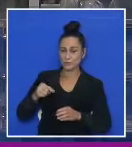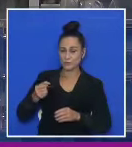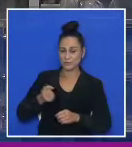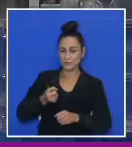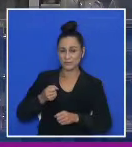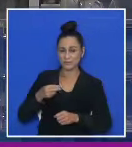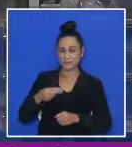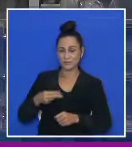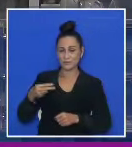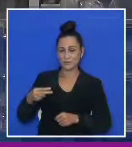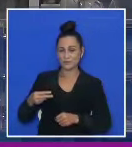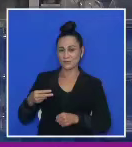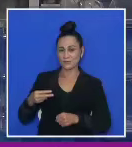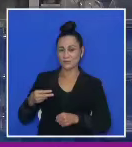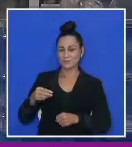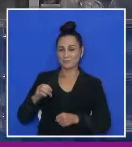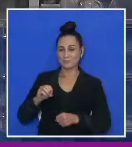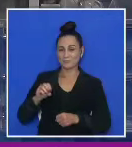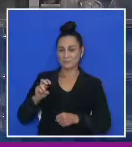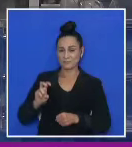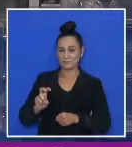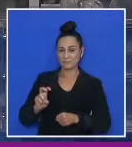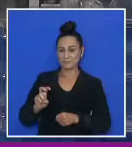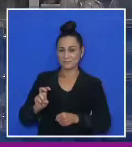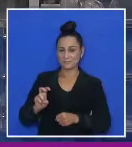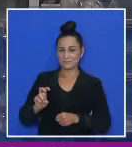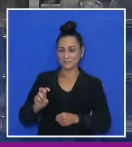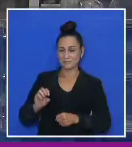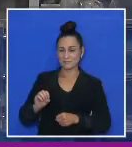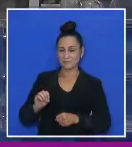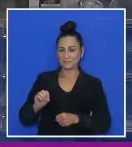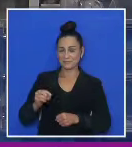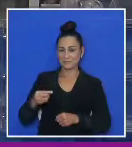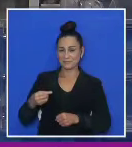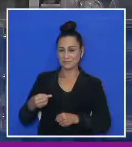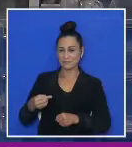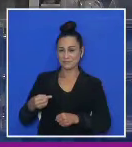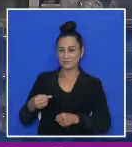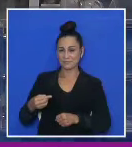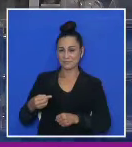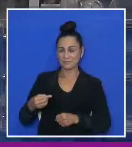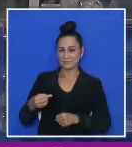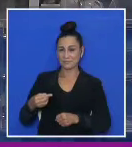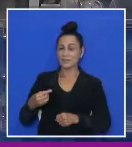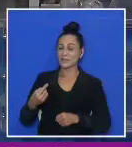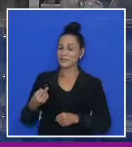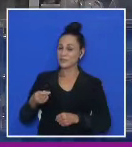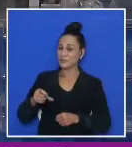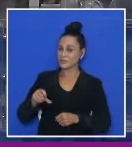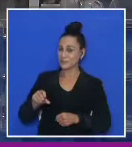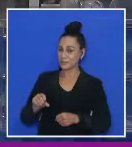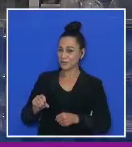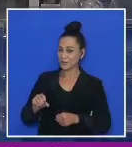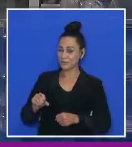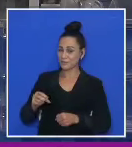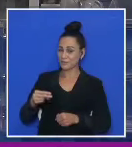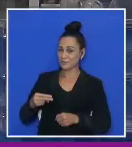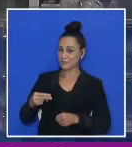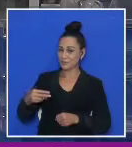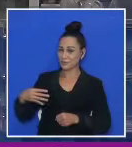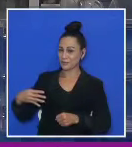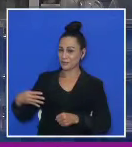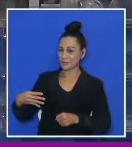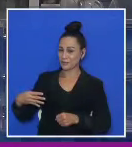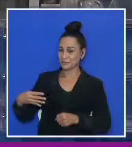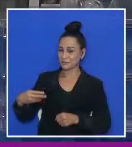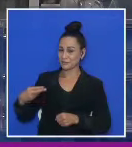sorteados: 22, 05, 01, 19,